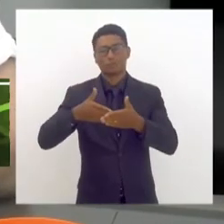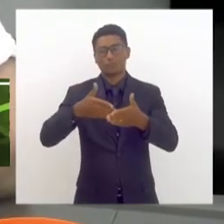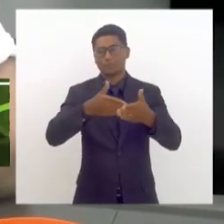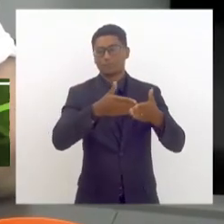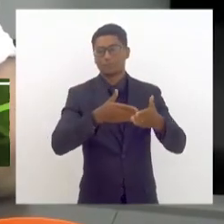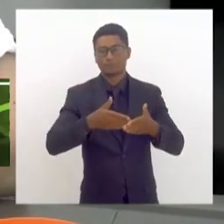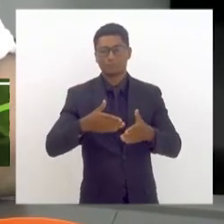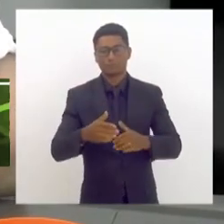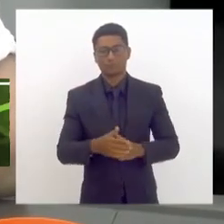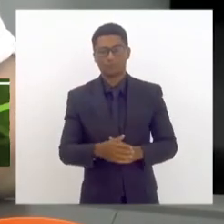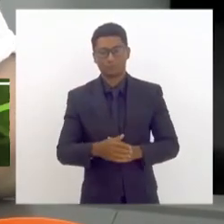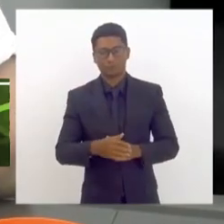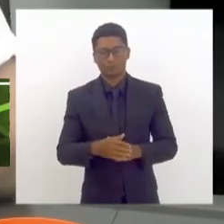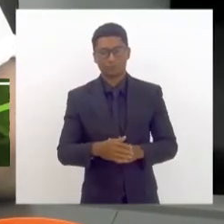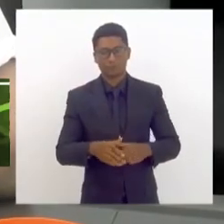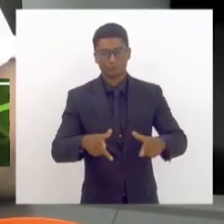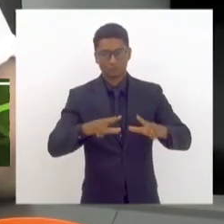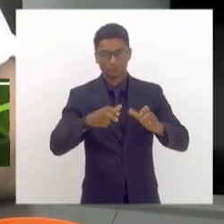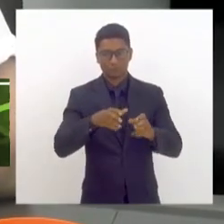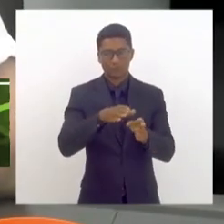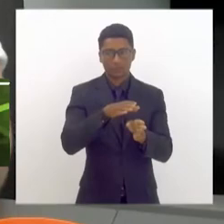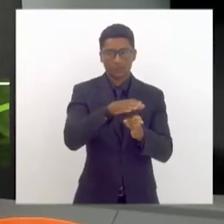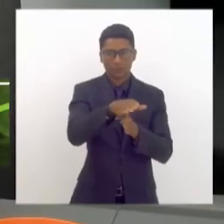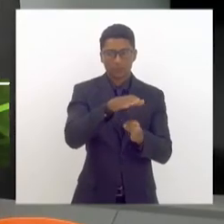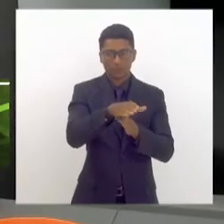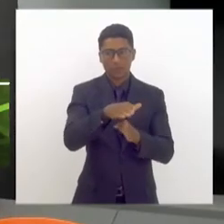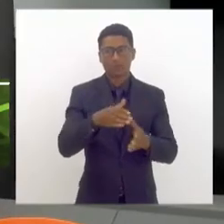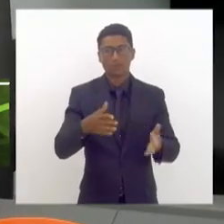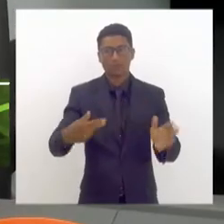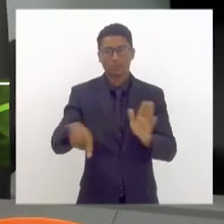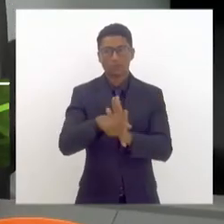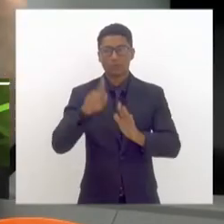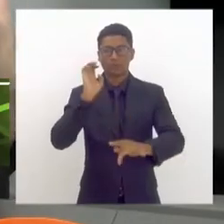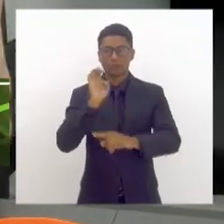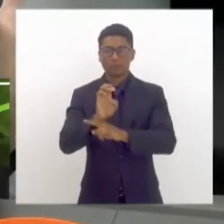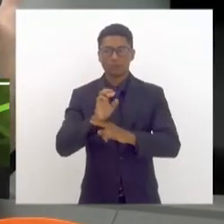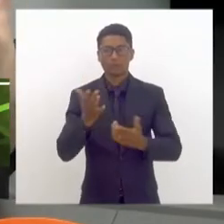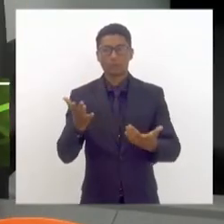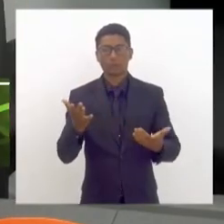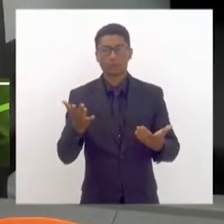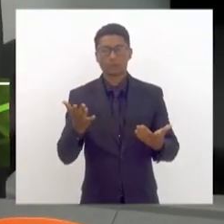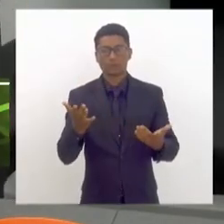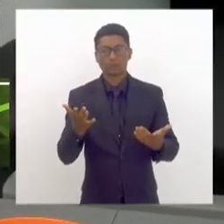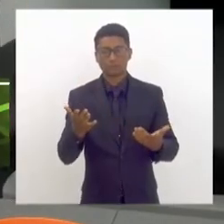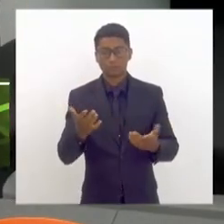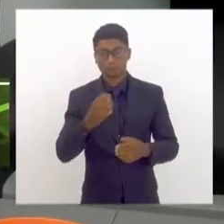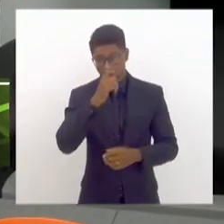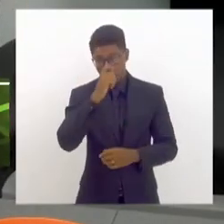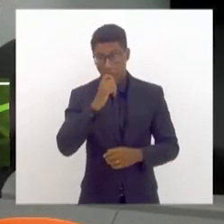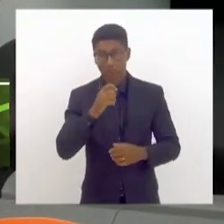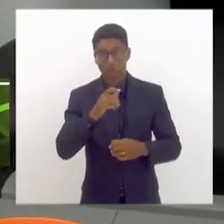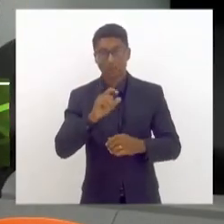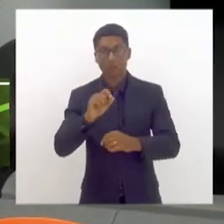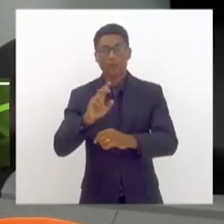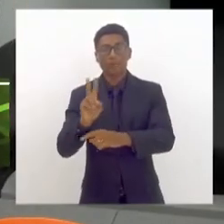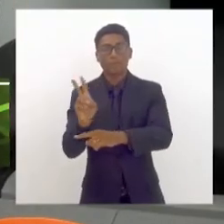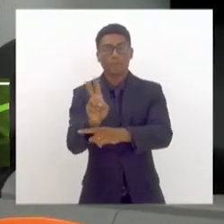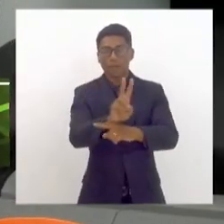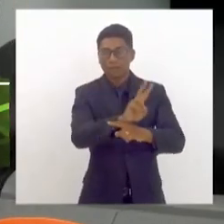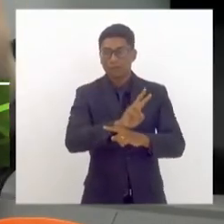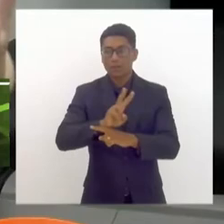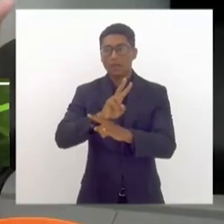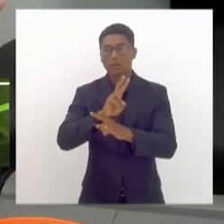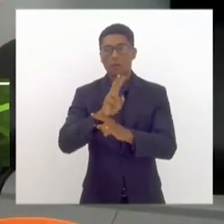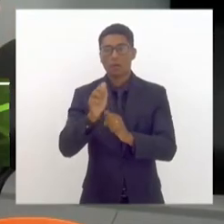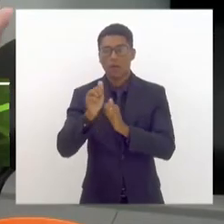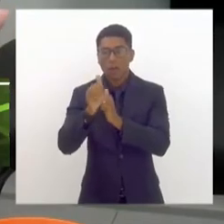significativo à existência do Conselho como órgão de Estado, com as funções e prerrogativas que ele tem, né? De fiscalização, de acompanhamento.